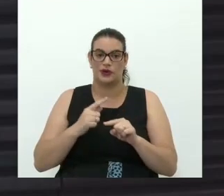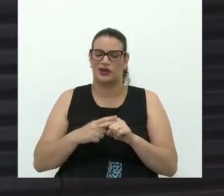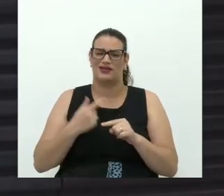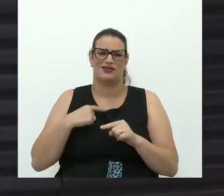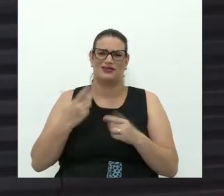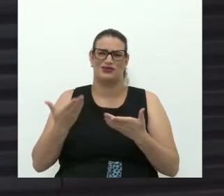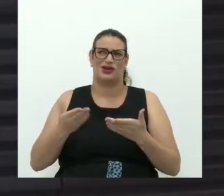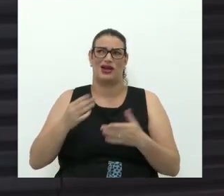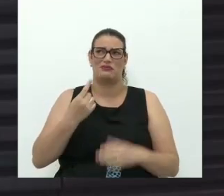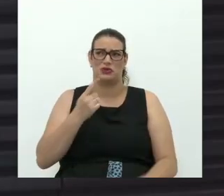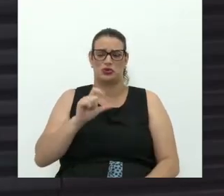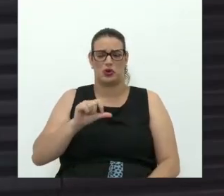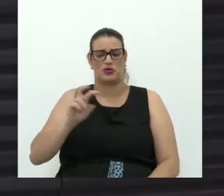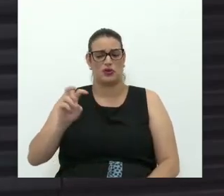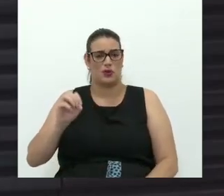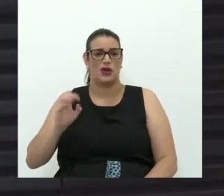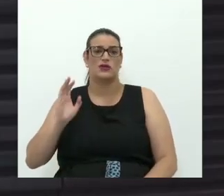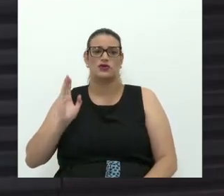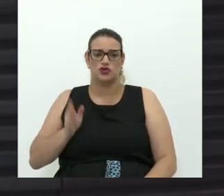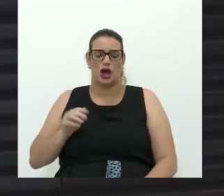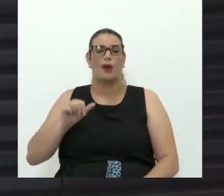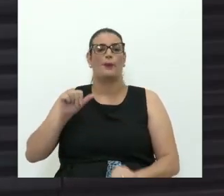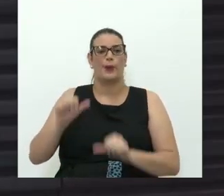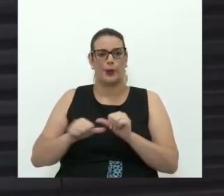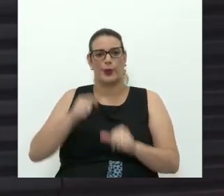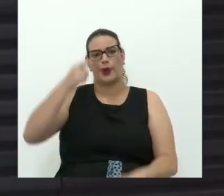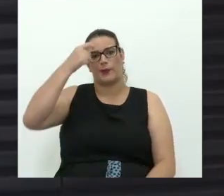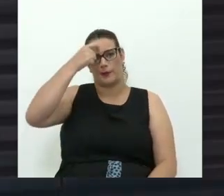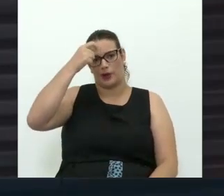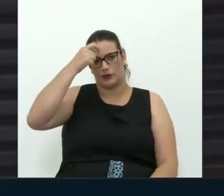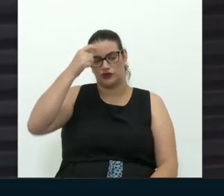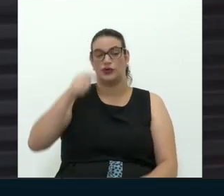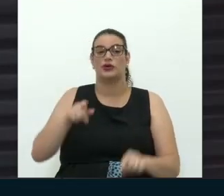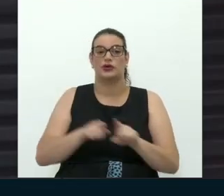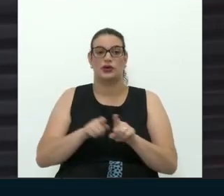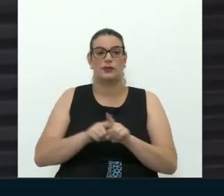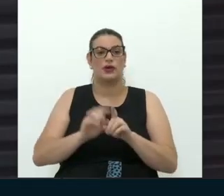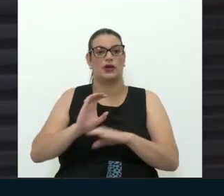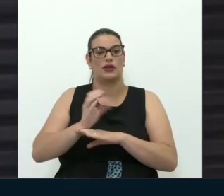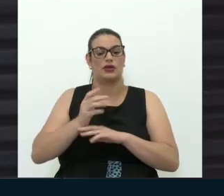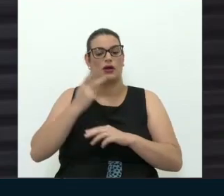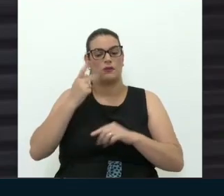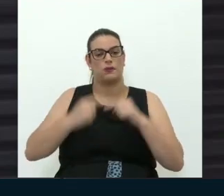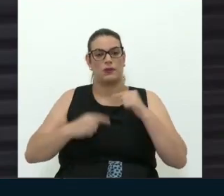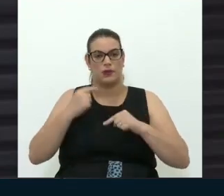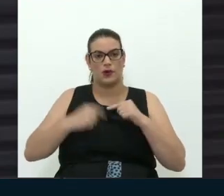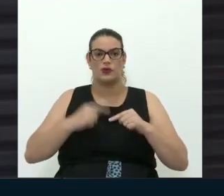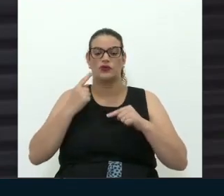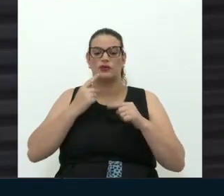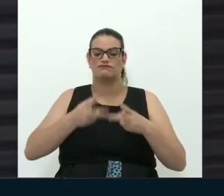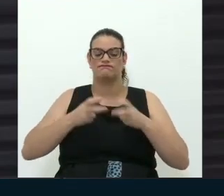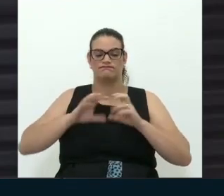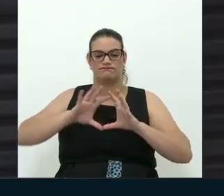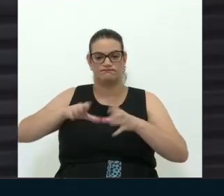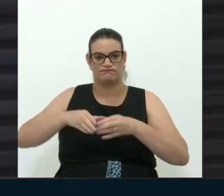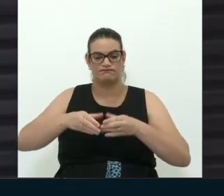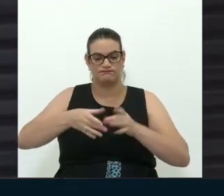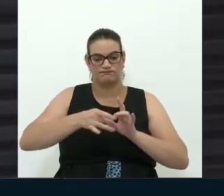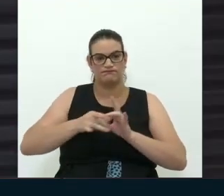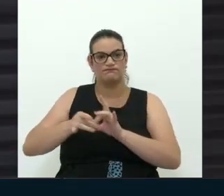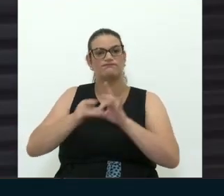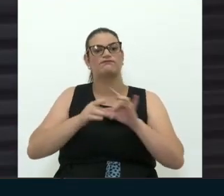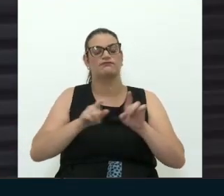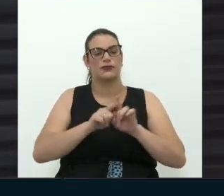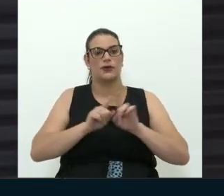desde os anos 50 e que a própria Ciência Política já reconheceu que a ação coletiva desenvolvida por